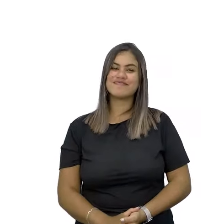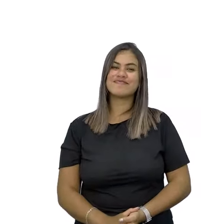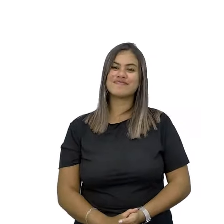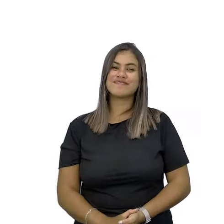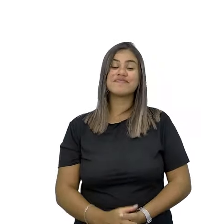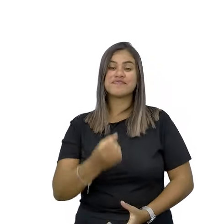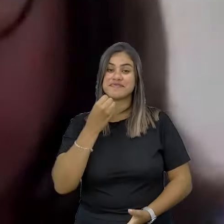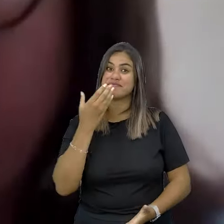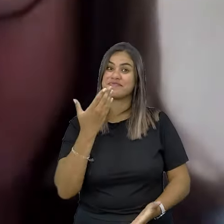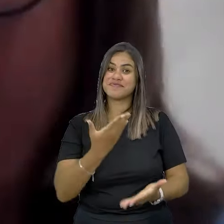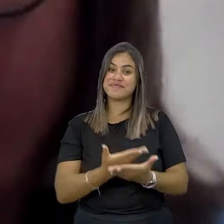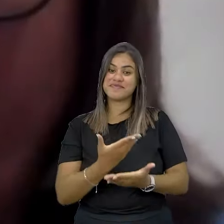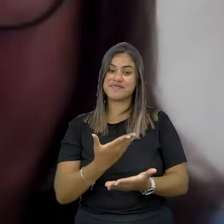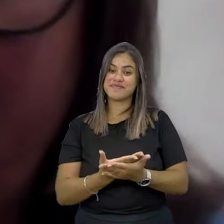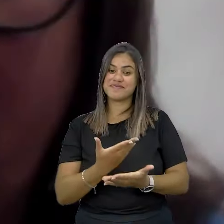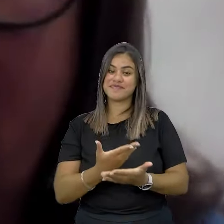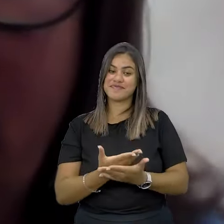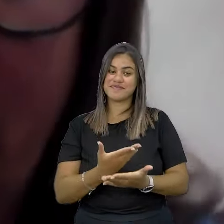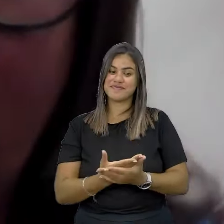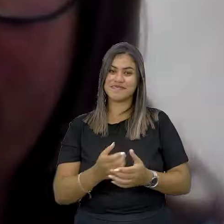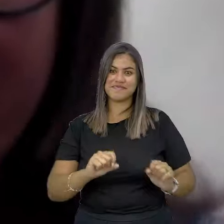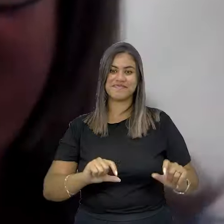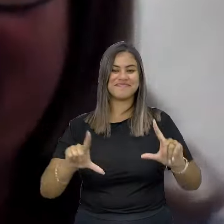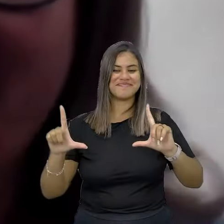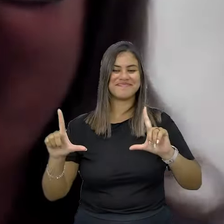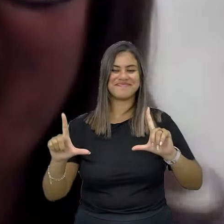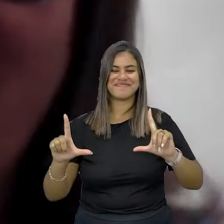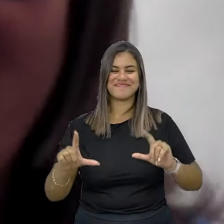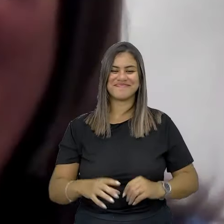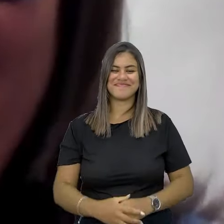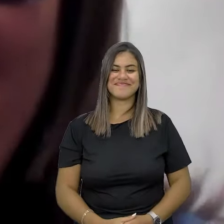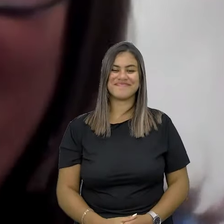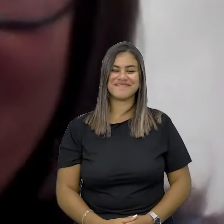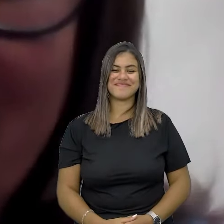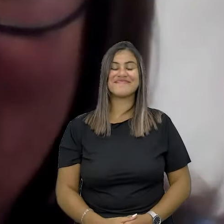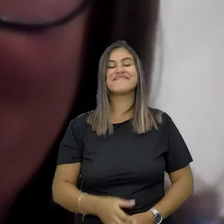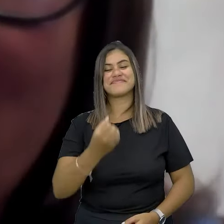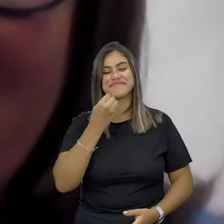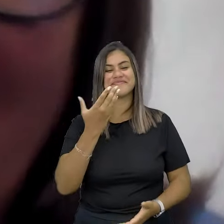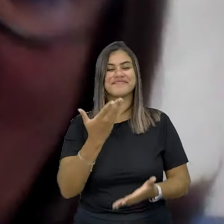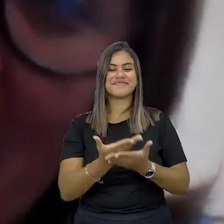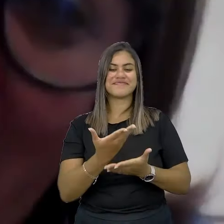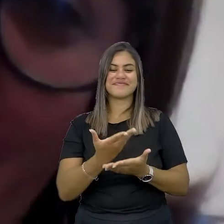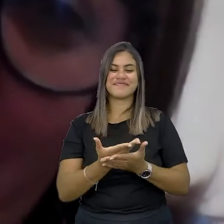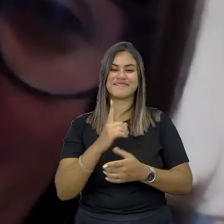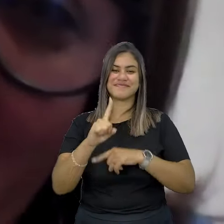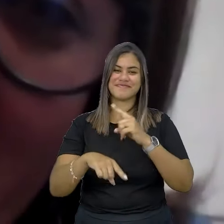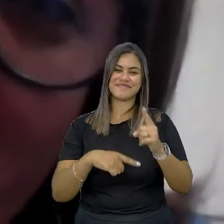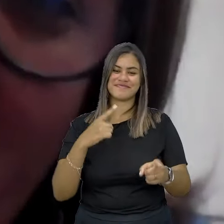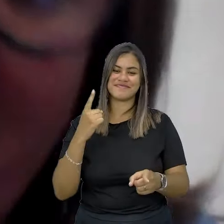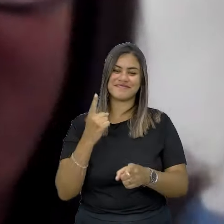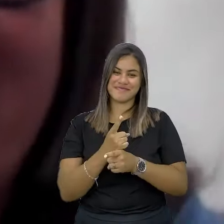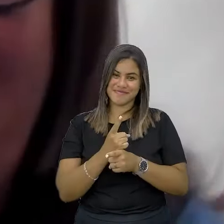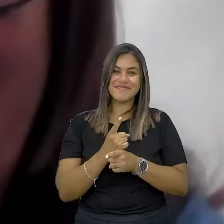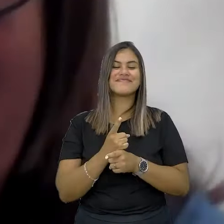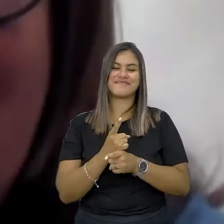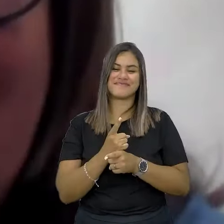Bons estudos. Olha, eu vou aparecer aqui eu. Bons estudos. Até a próxima. Se